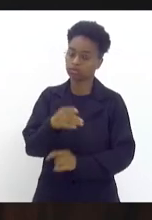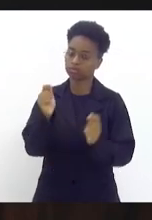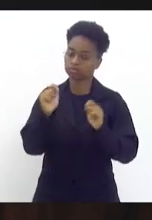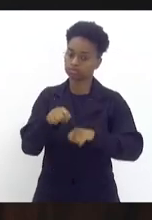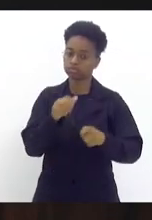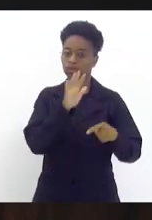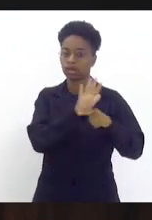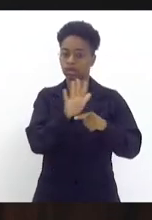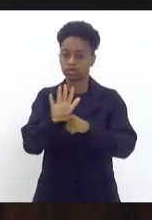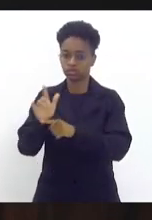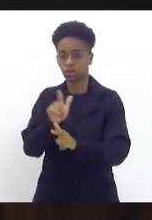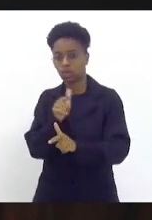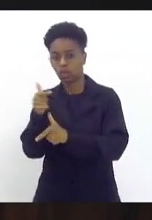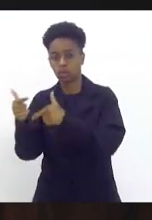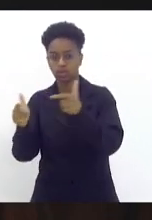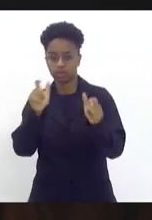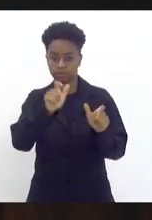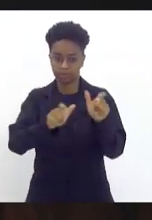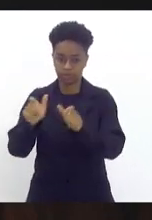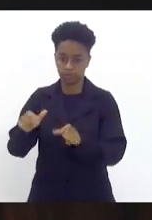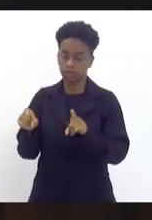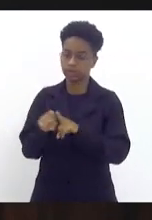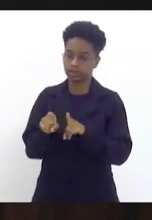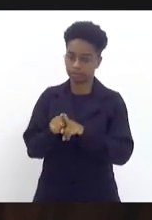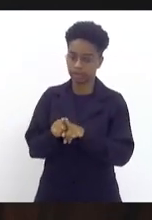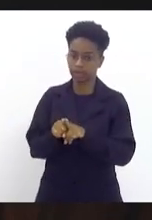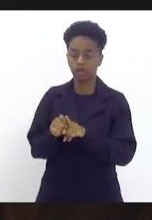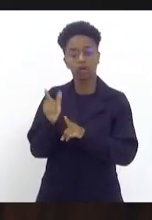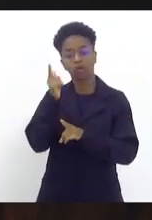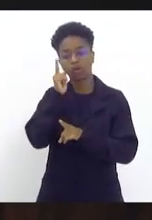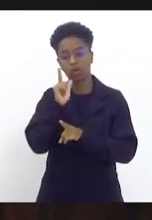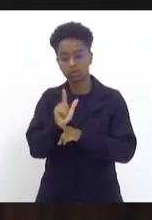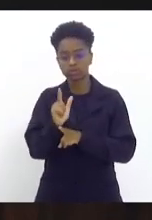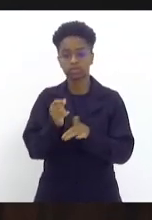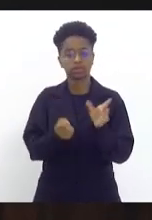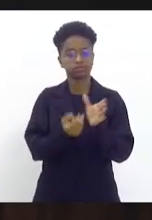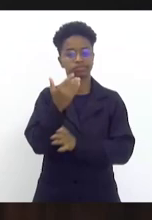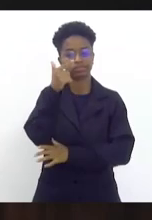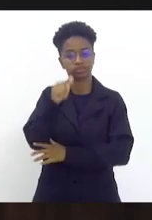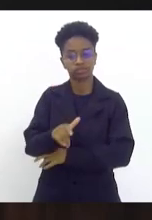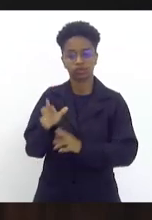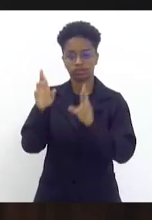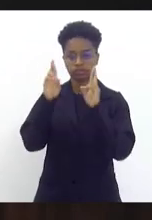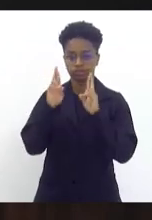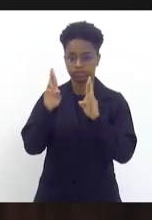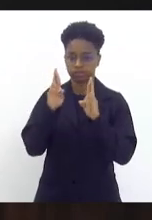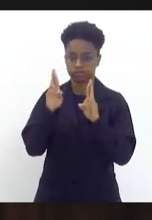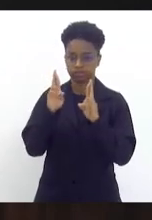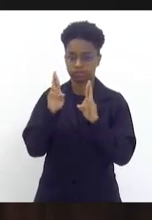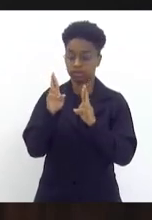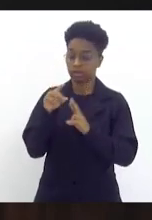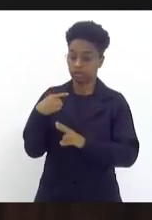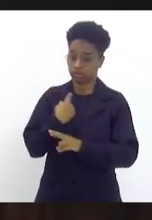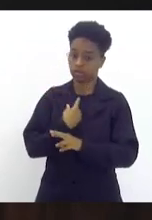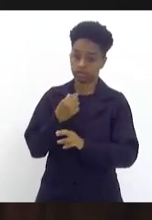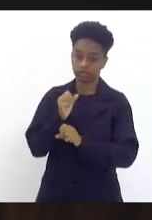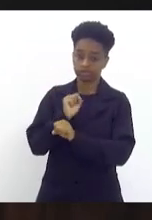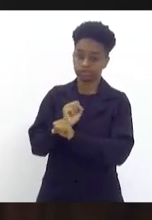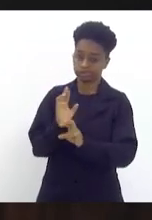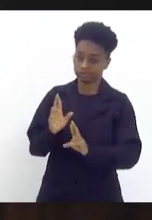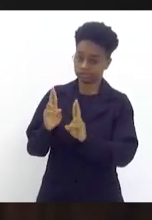auxiliarem outras, e assim fazerem renascer a esperança. Esperamos